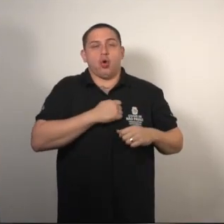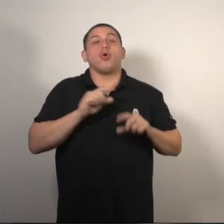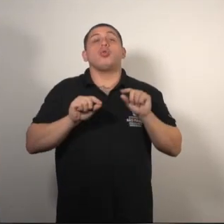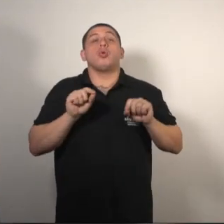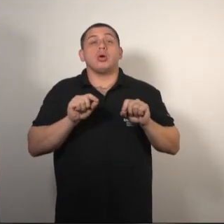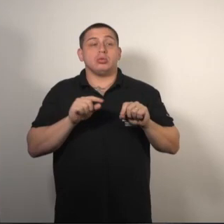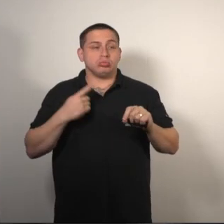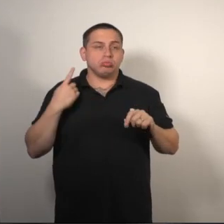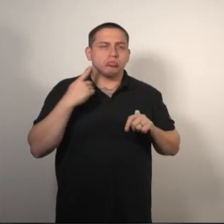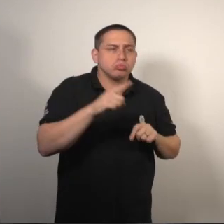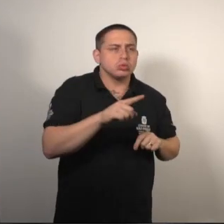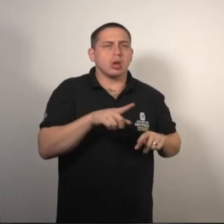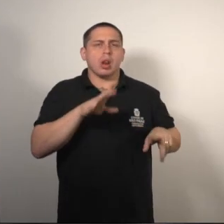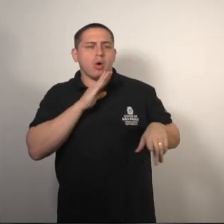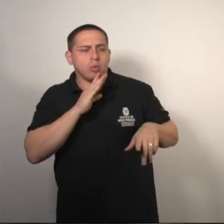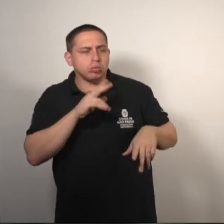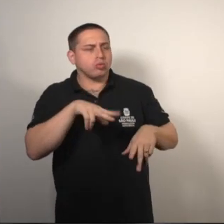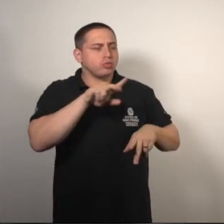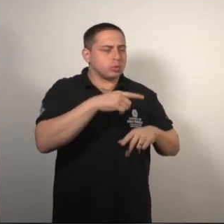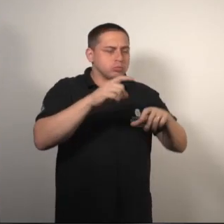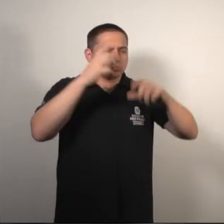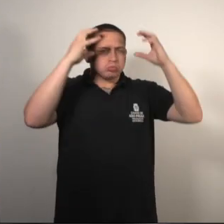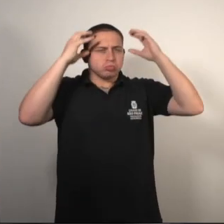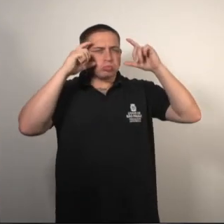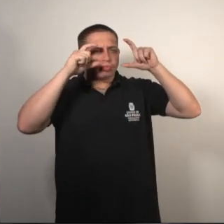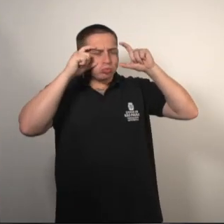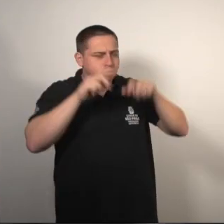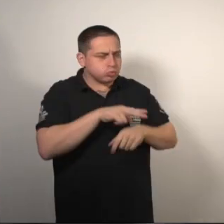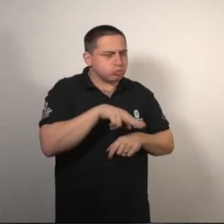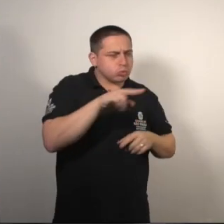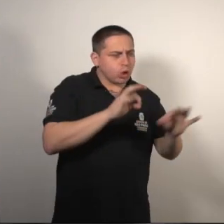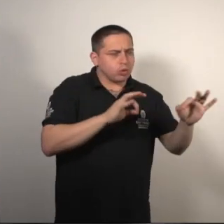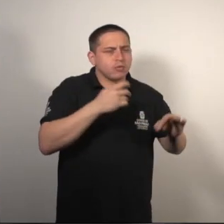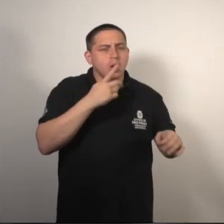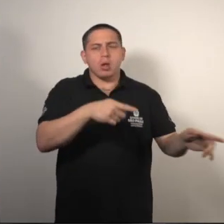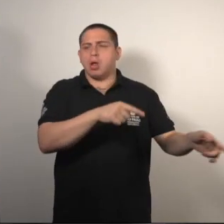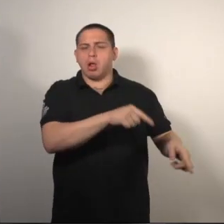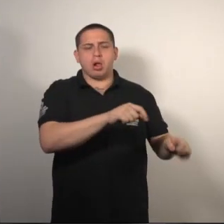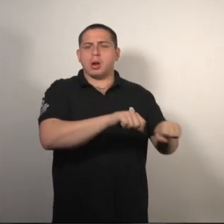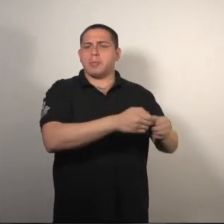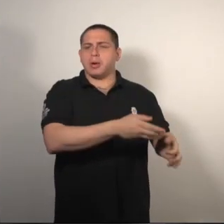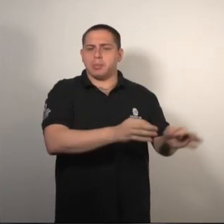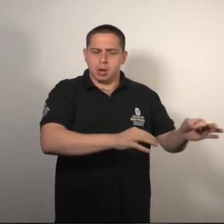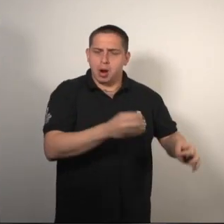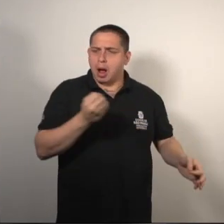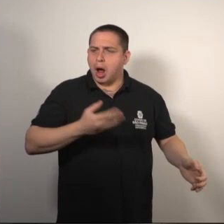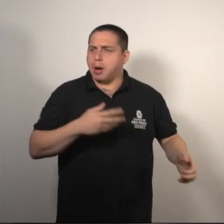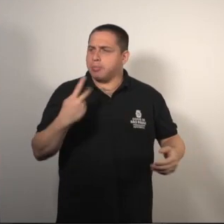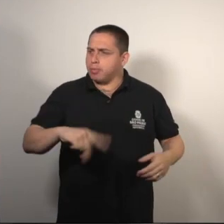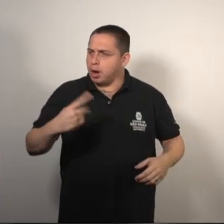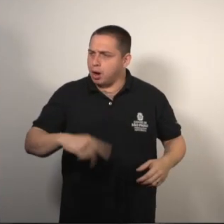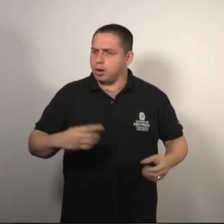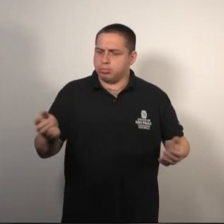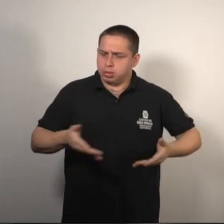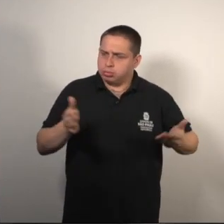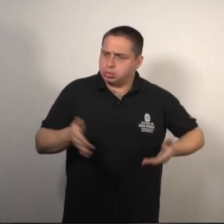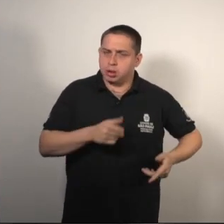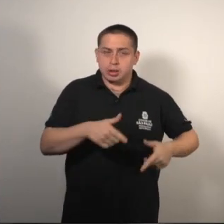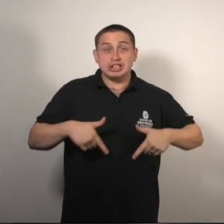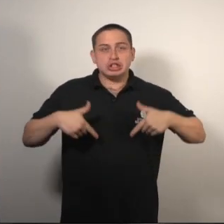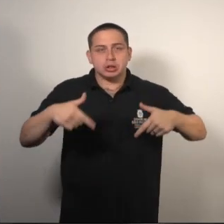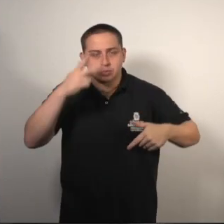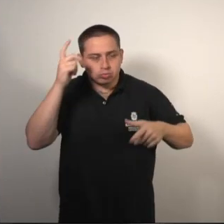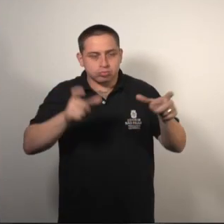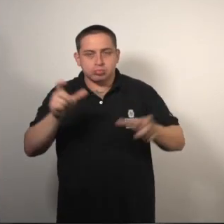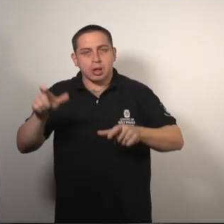social, mostrando, de estar presente lá, porque estando presente a gente vai corrigindo, vai escutando a população, vai adequando. Os nossos fornecedores